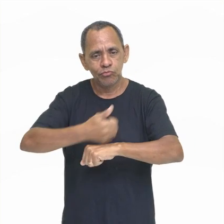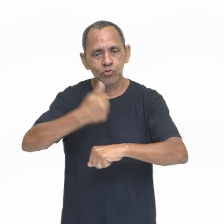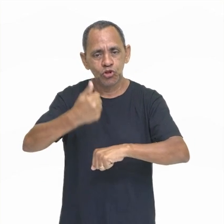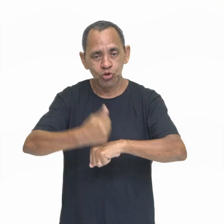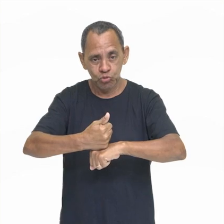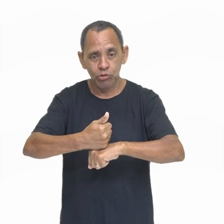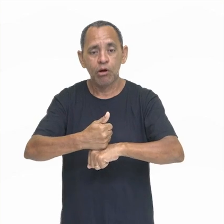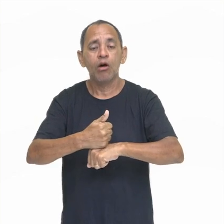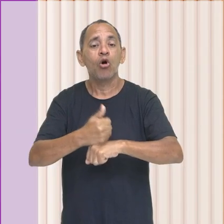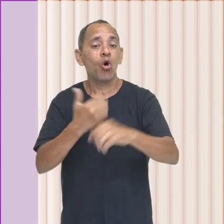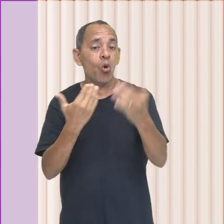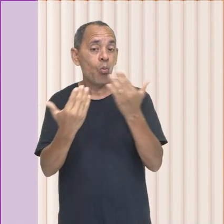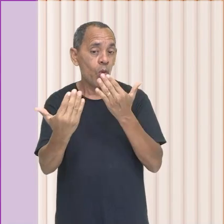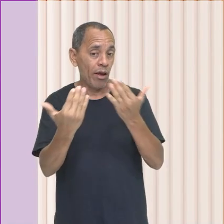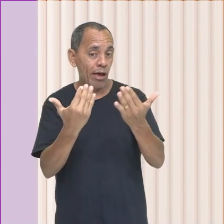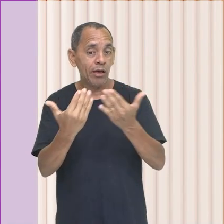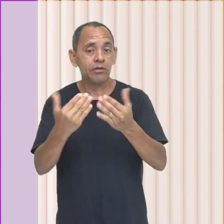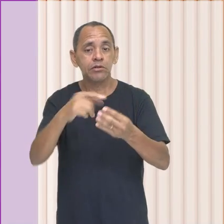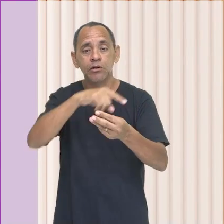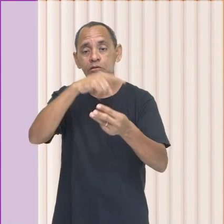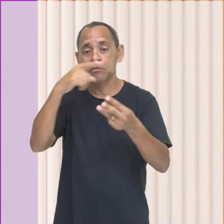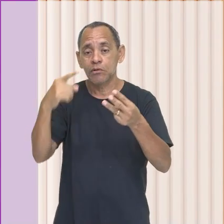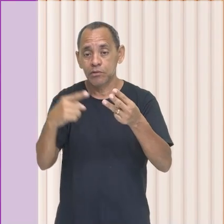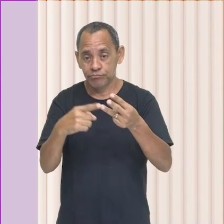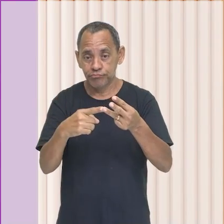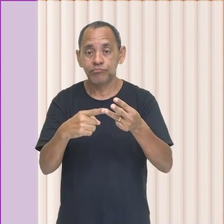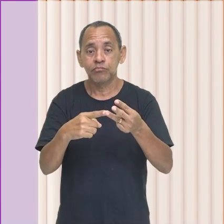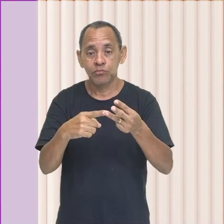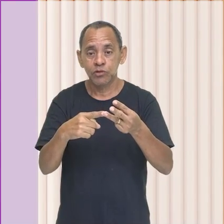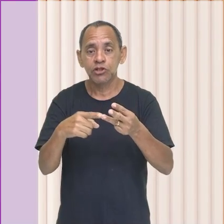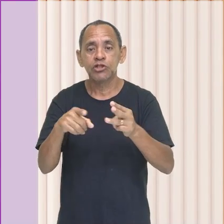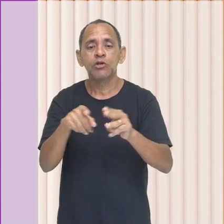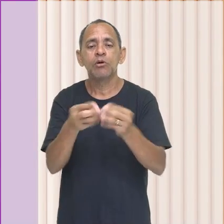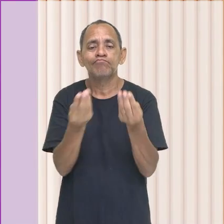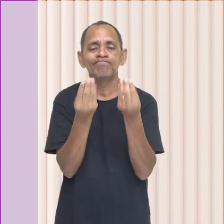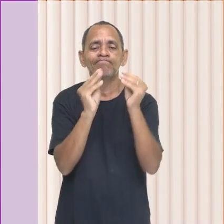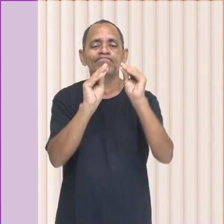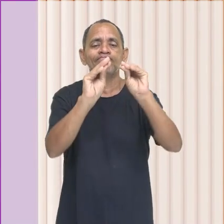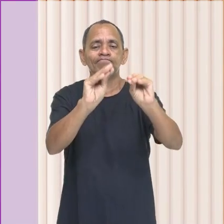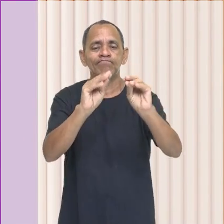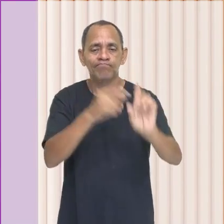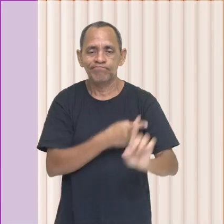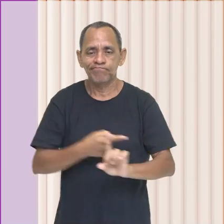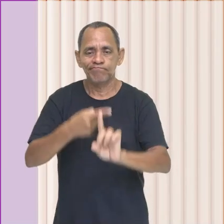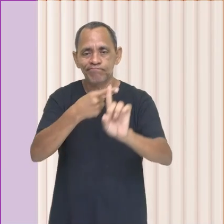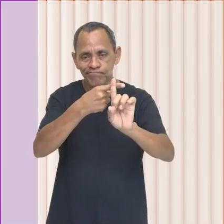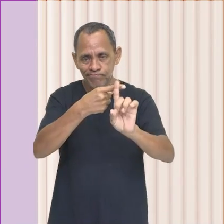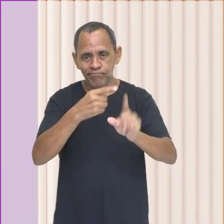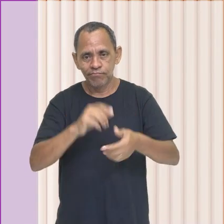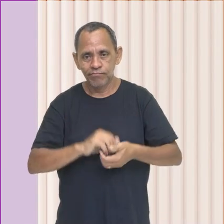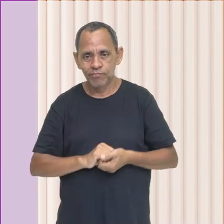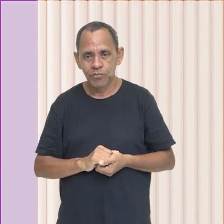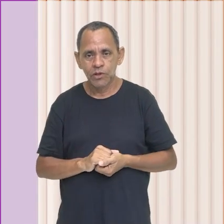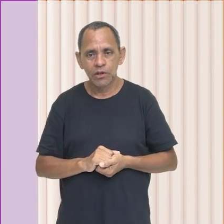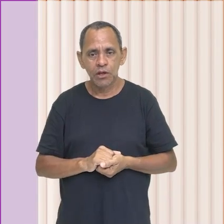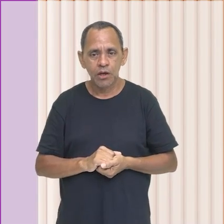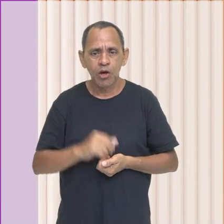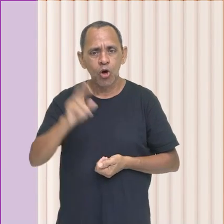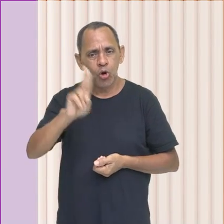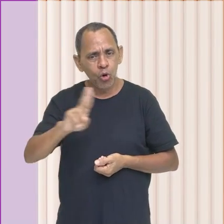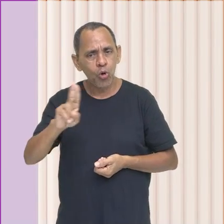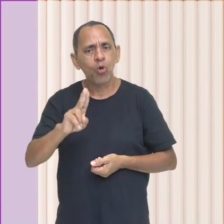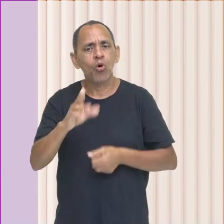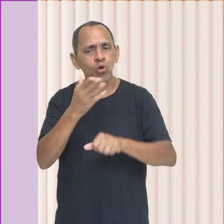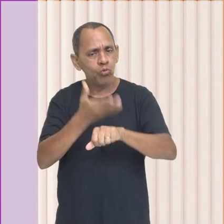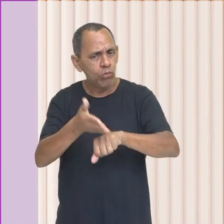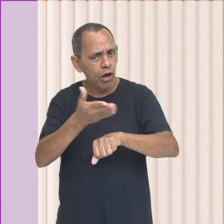comparação né E também o método da adição tá eu acho mais prático utilizar o método